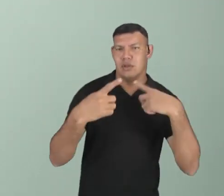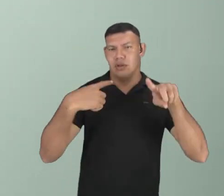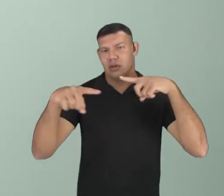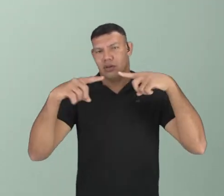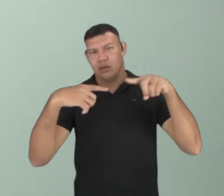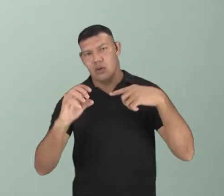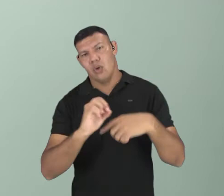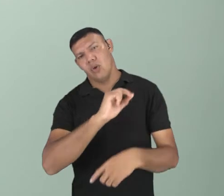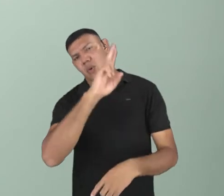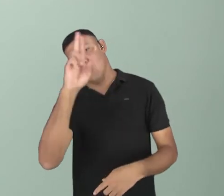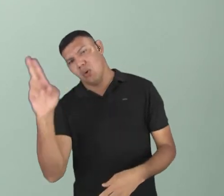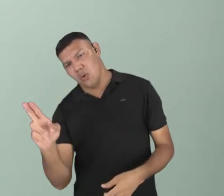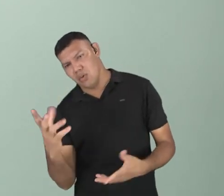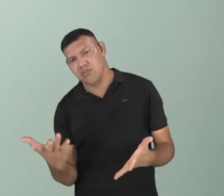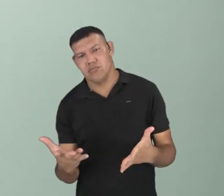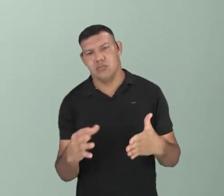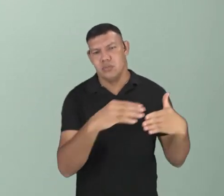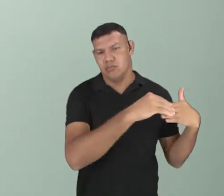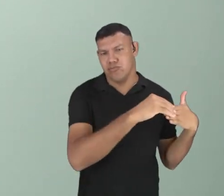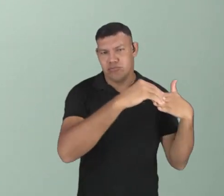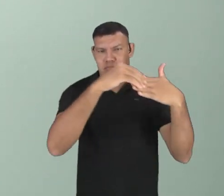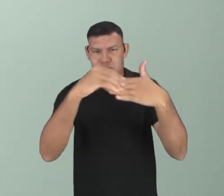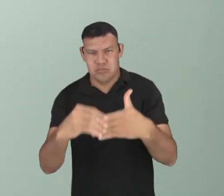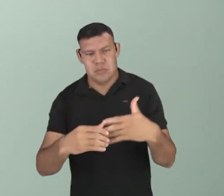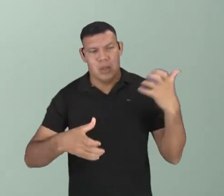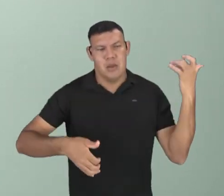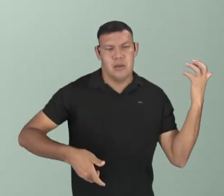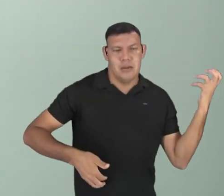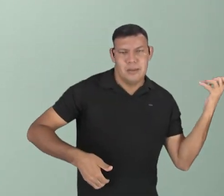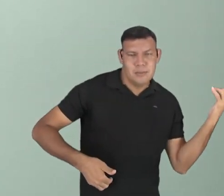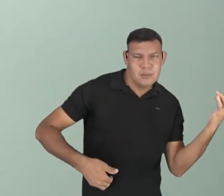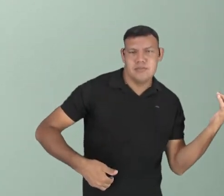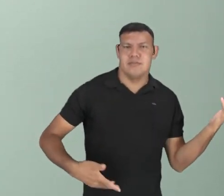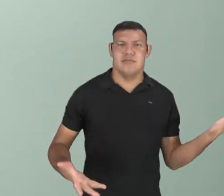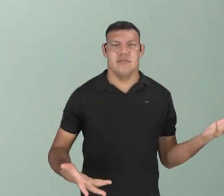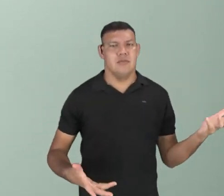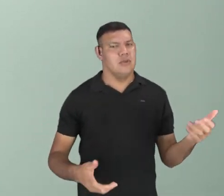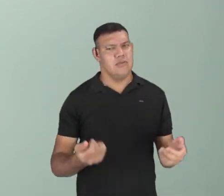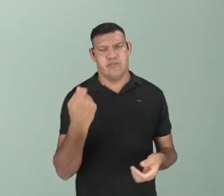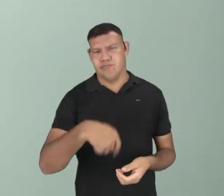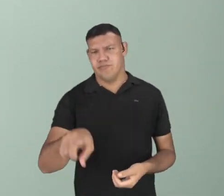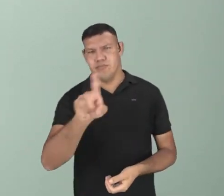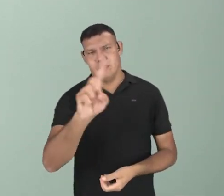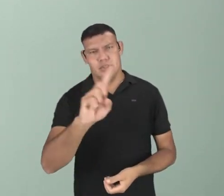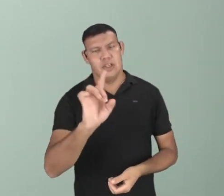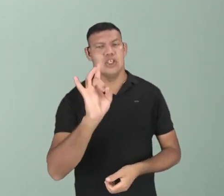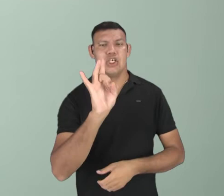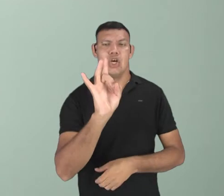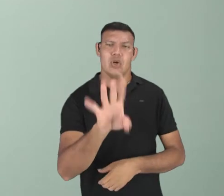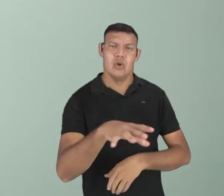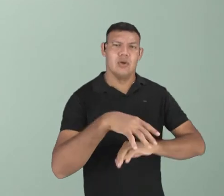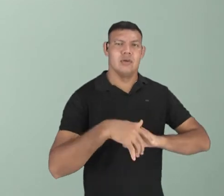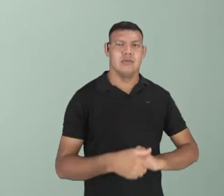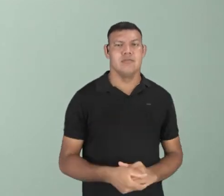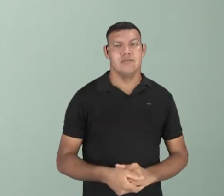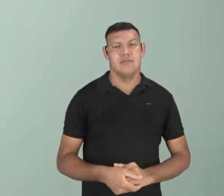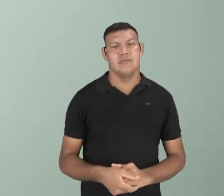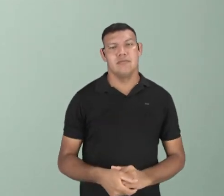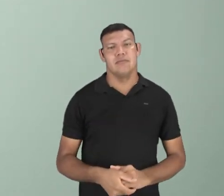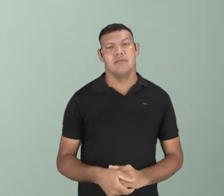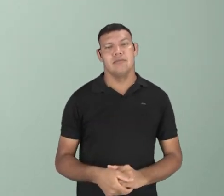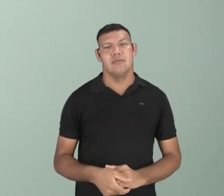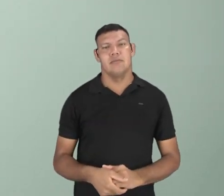musical ou trazer alguém a nossa casa para tocar ao vivo já não se faz mais necessário a gente pode fazer isso